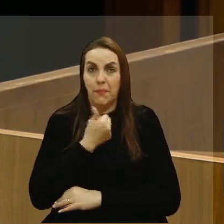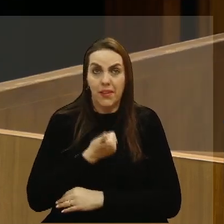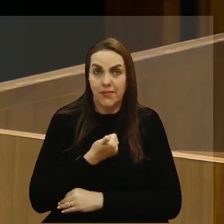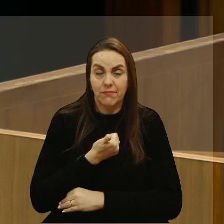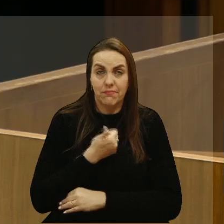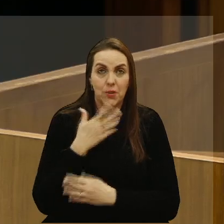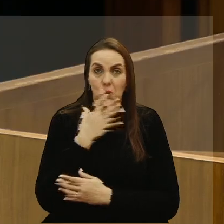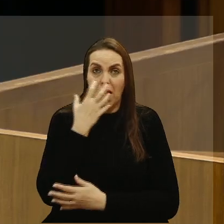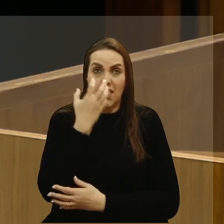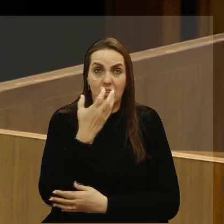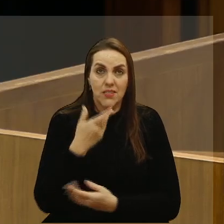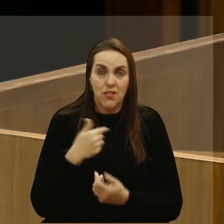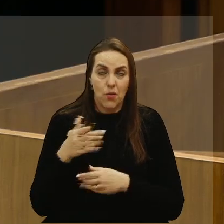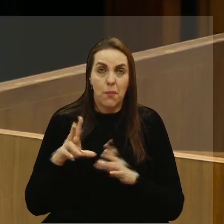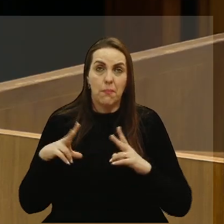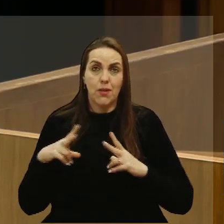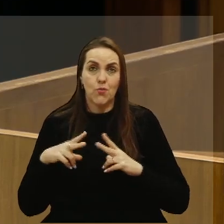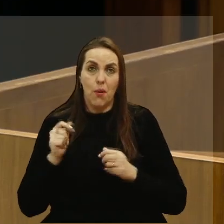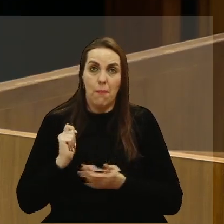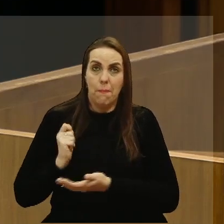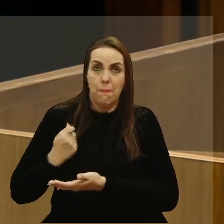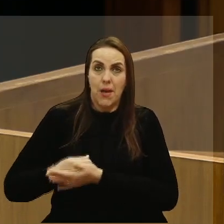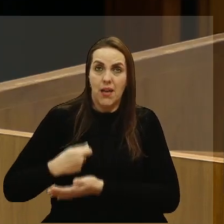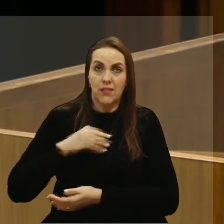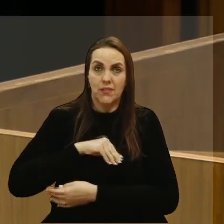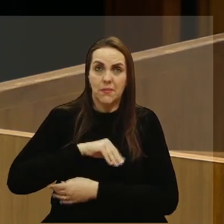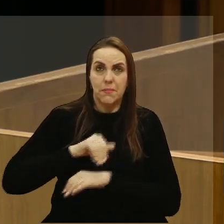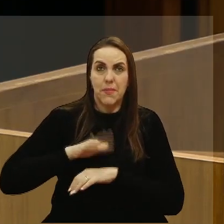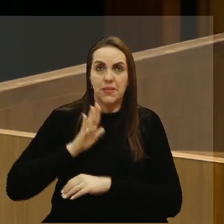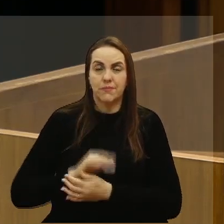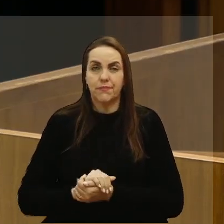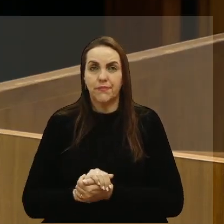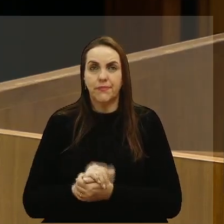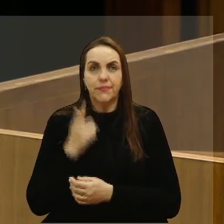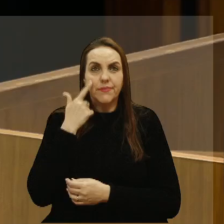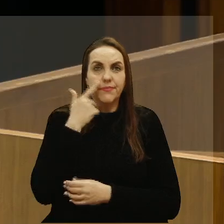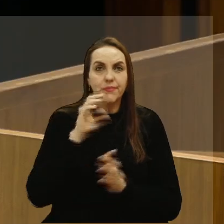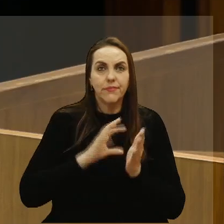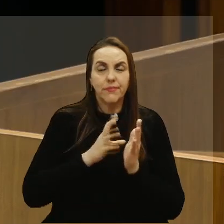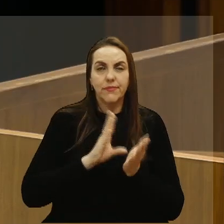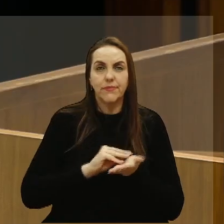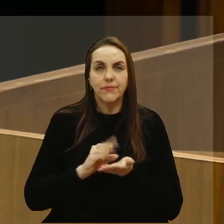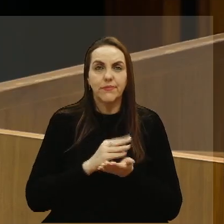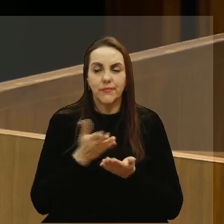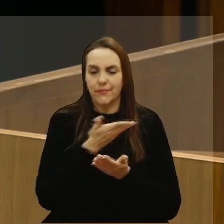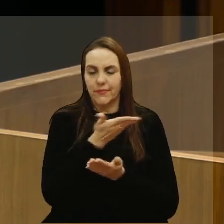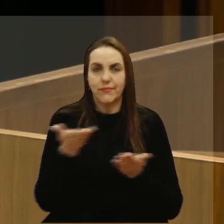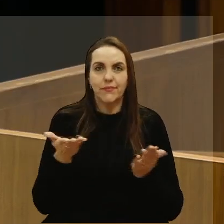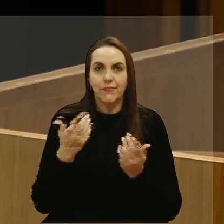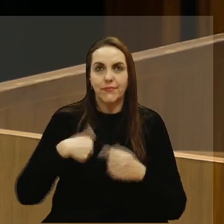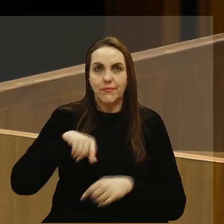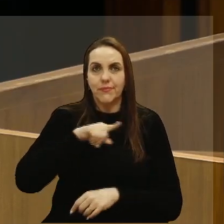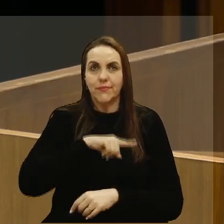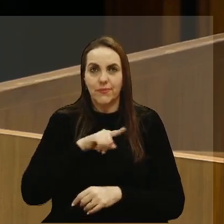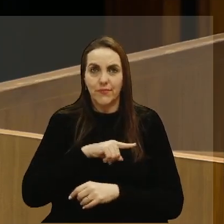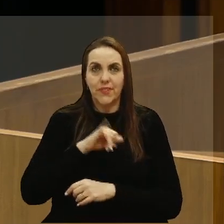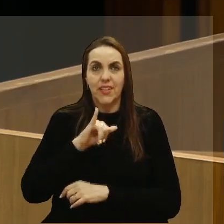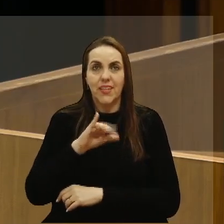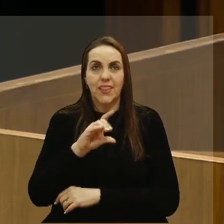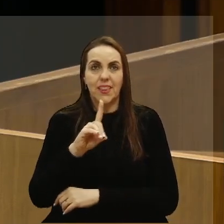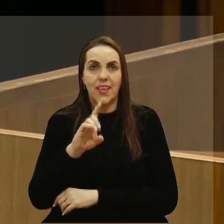o particular paga muito mais. E aí, quando a gente vê os dados que eles colocaram para nós do